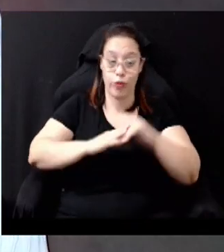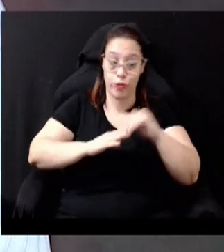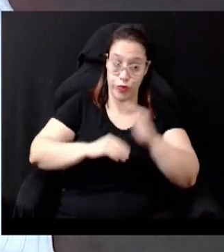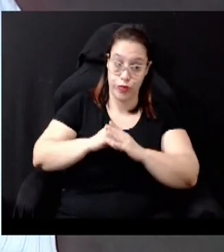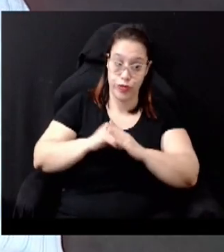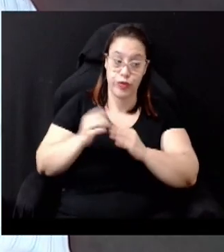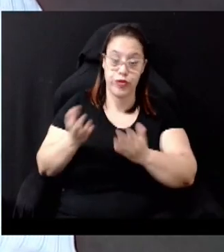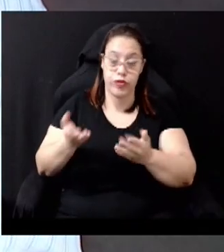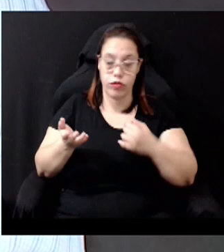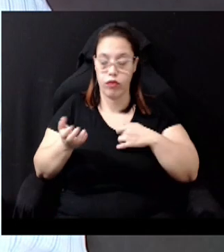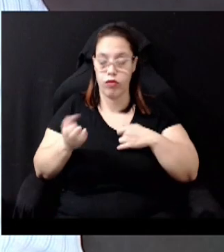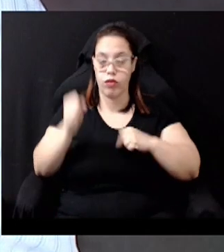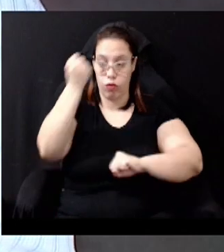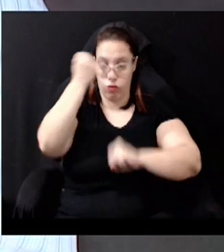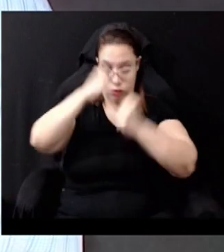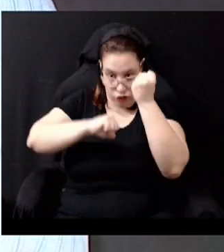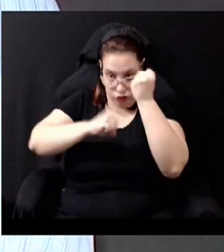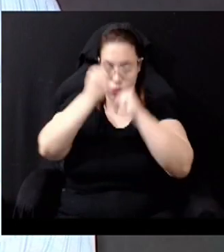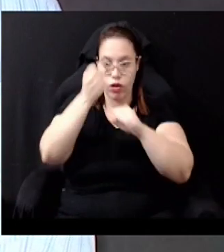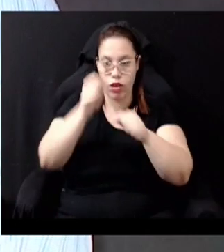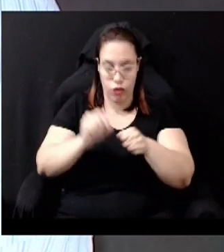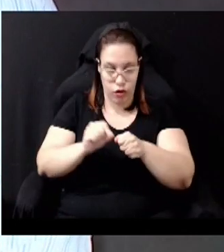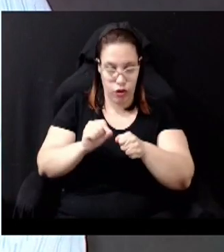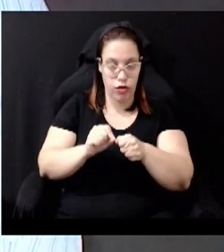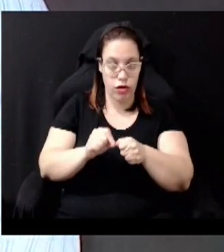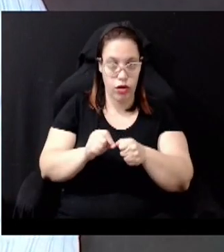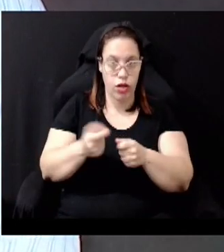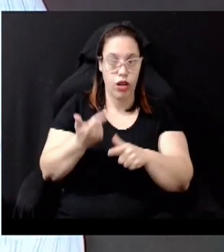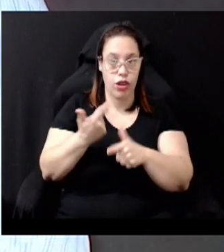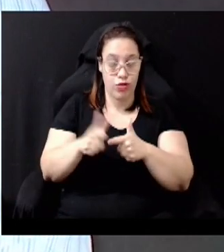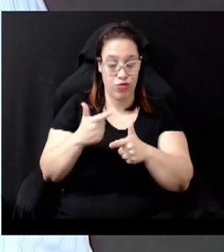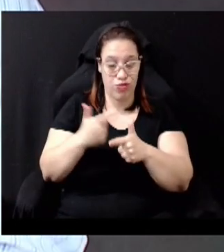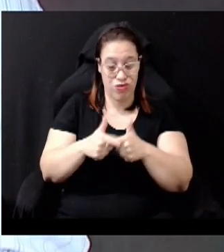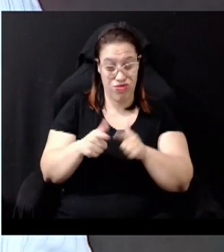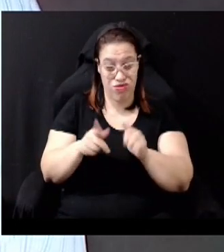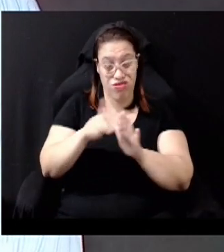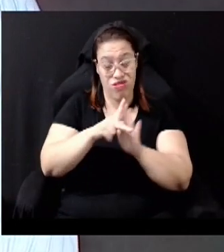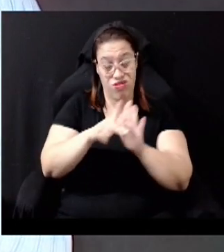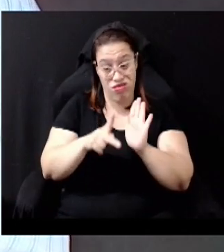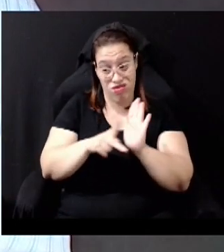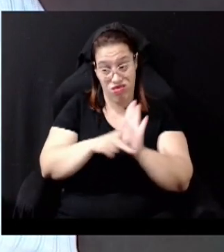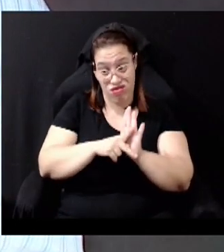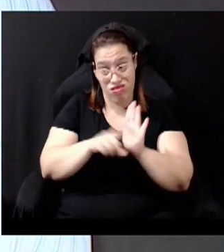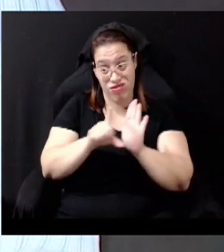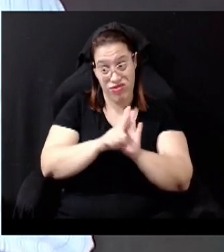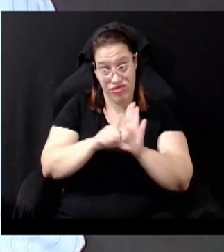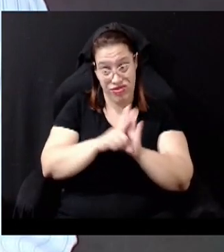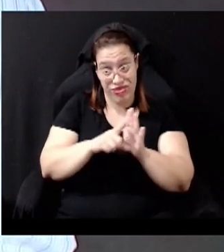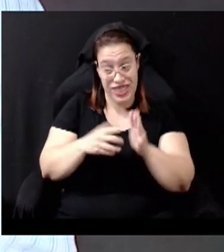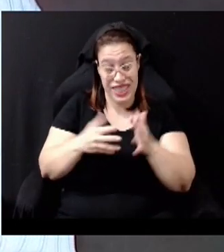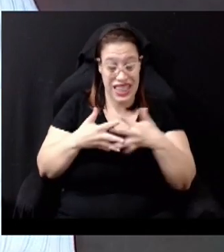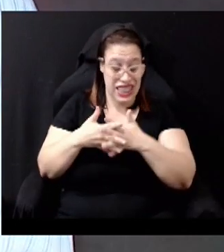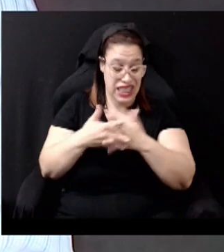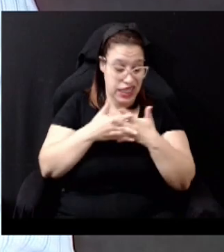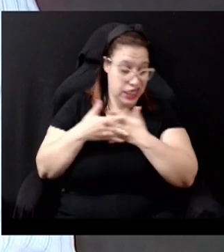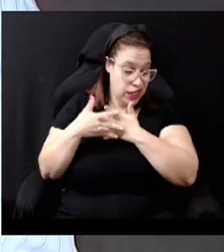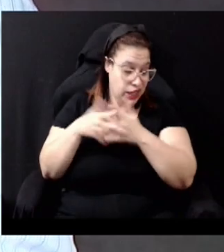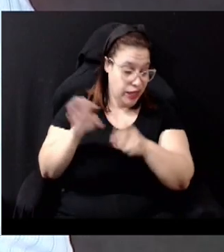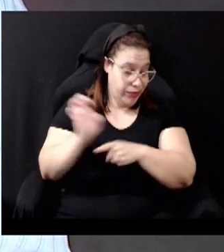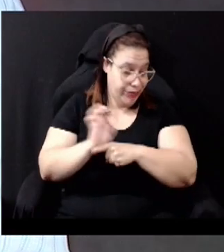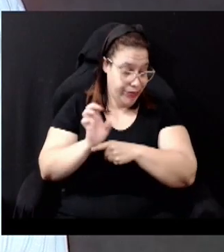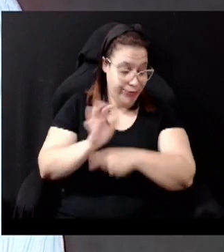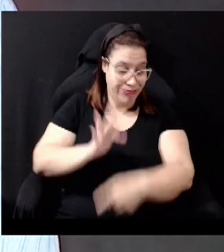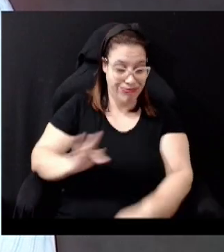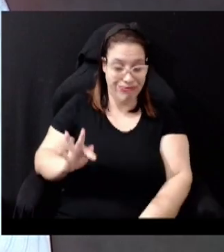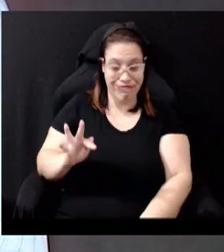do sistema, enfim. Aí temos um problema de legislação que às vezes atrapalha um pouco, legislação federal, estadual e até municipal. Mas, de